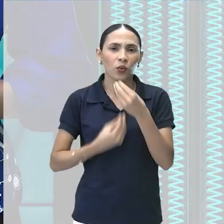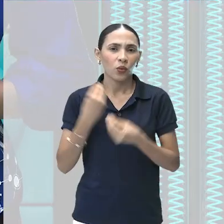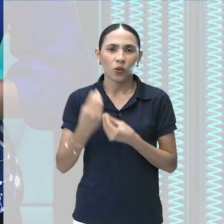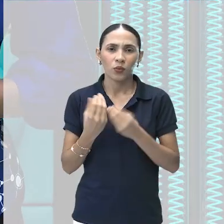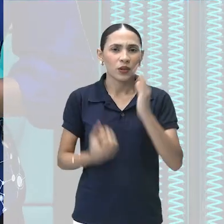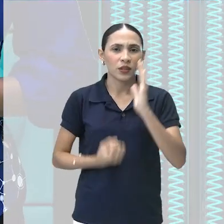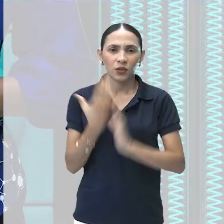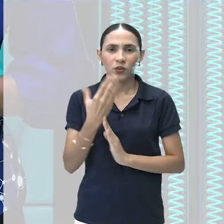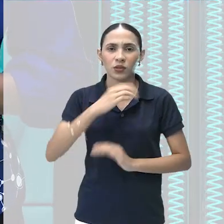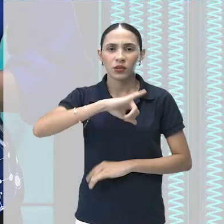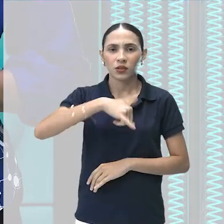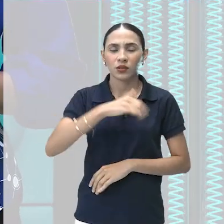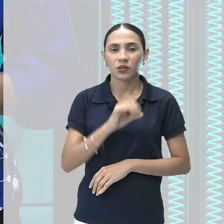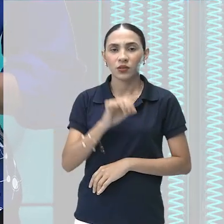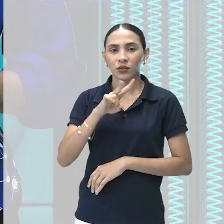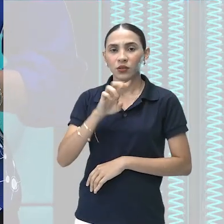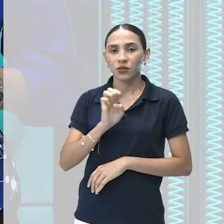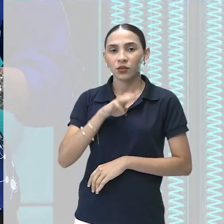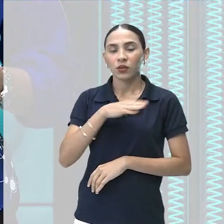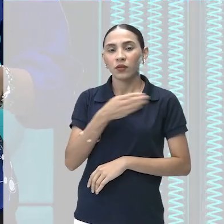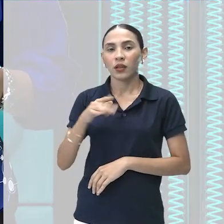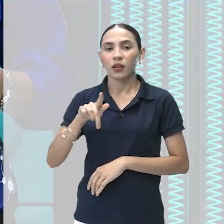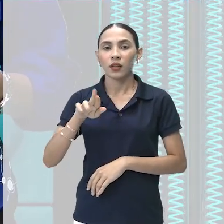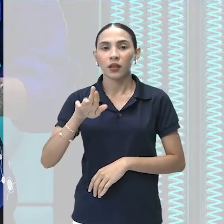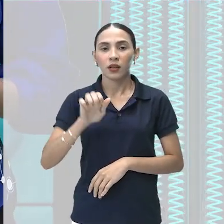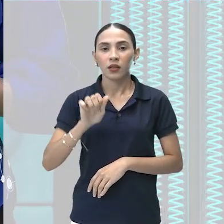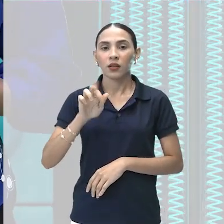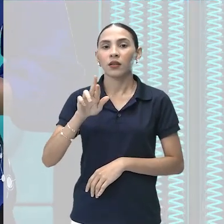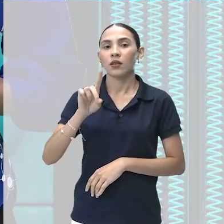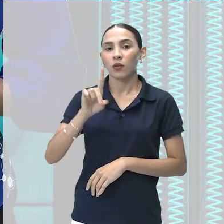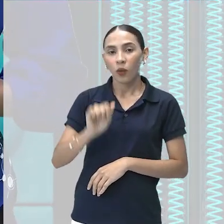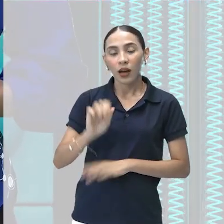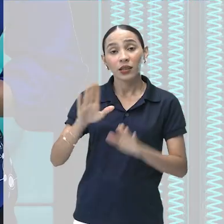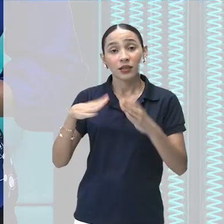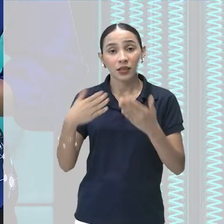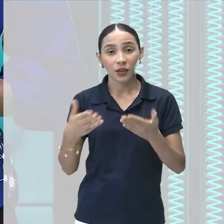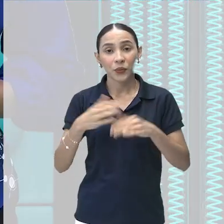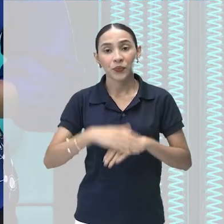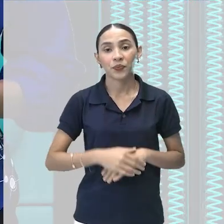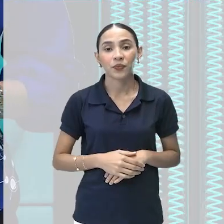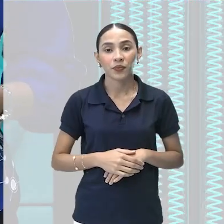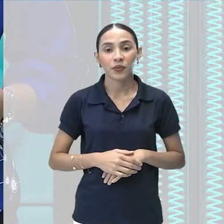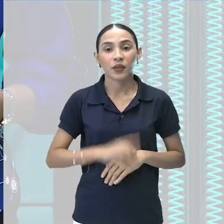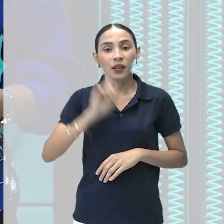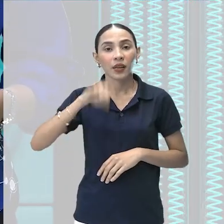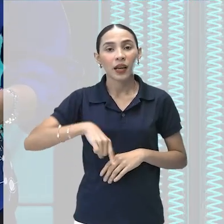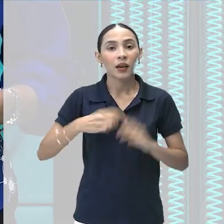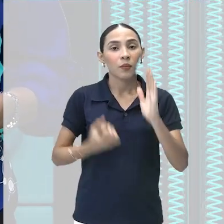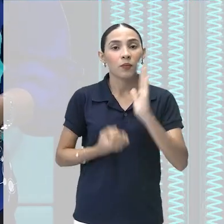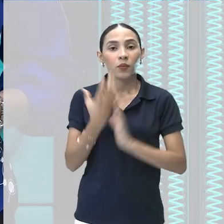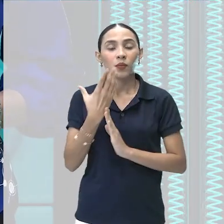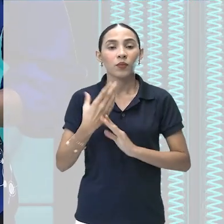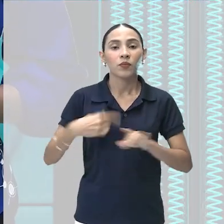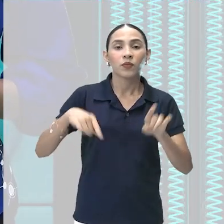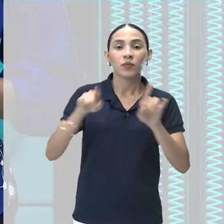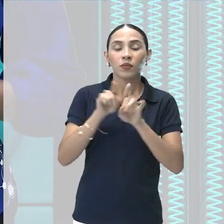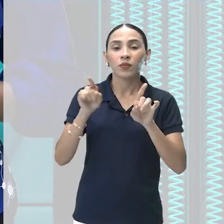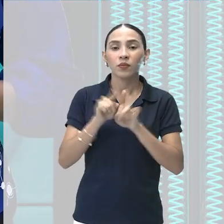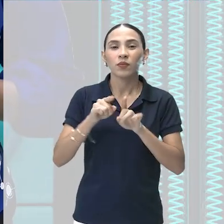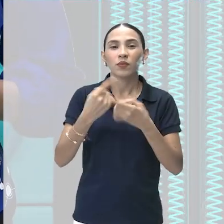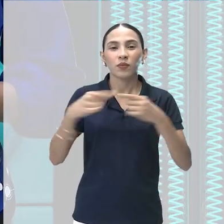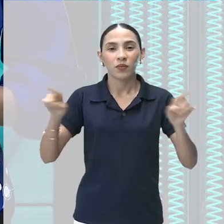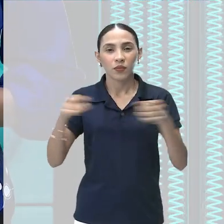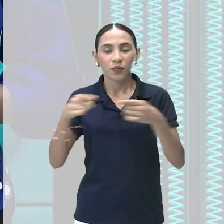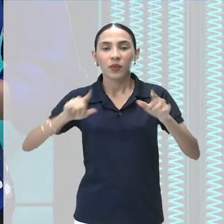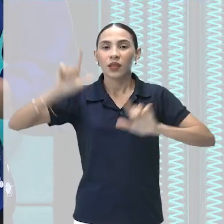expressão Jovem Guarda? Bem, a expressão Jovem Guarda, ela originou-se do programa